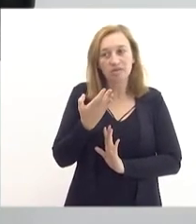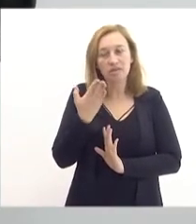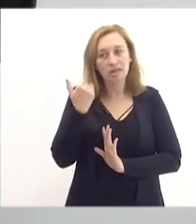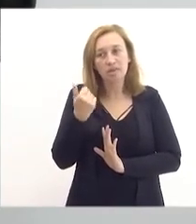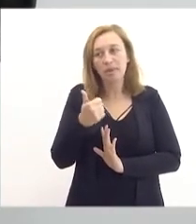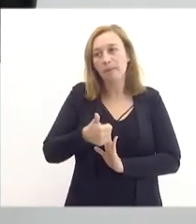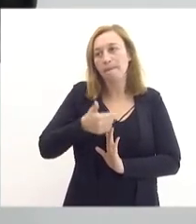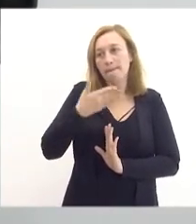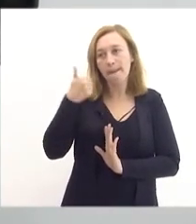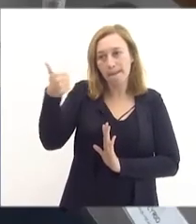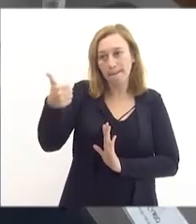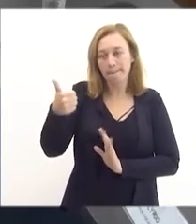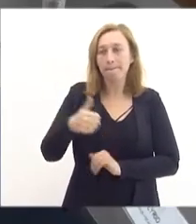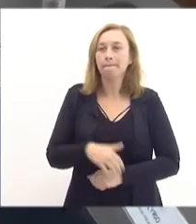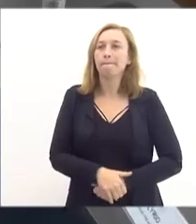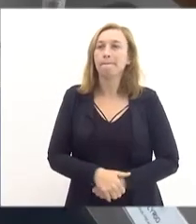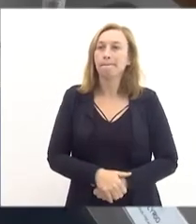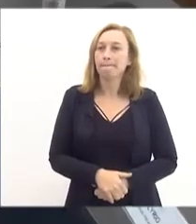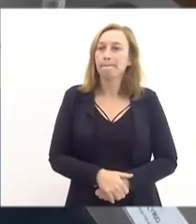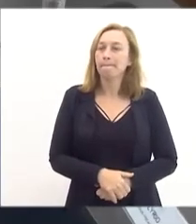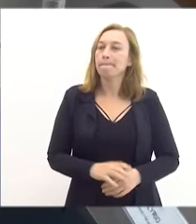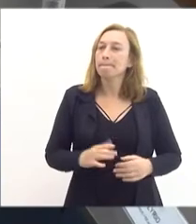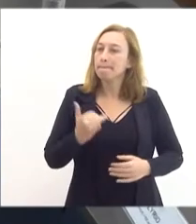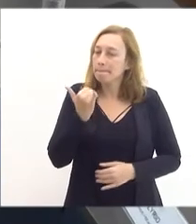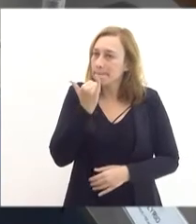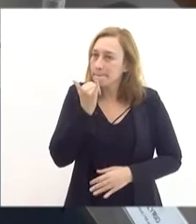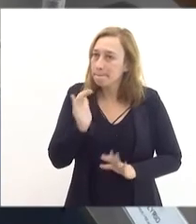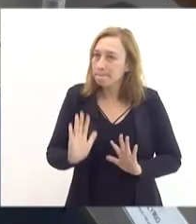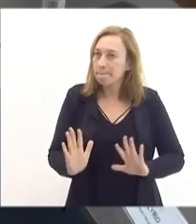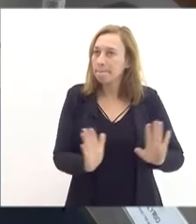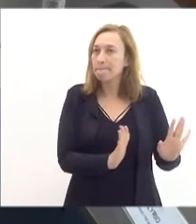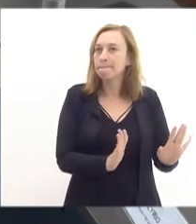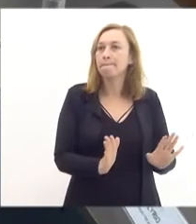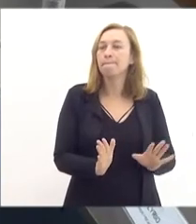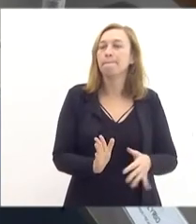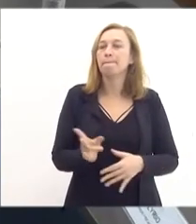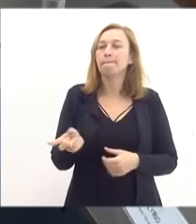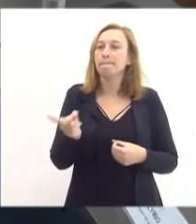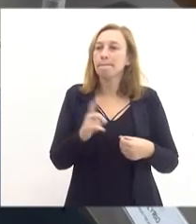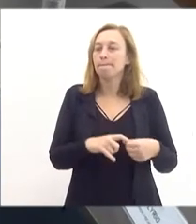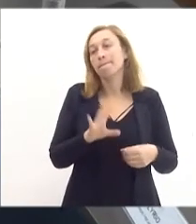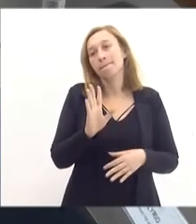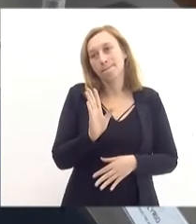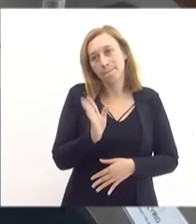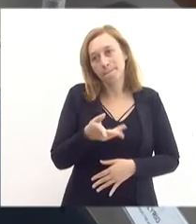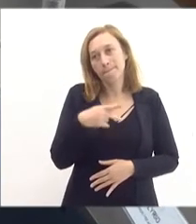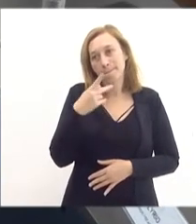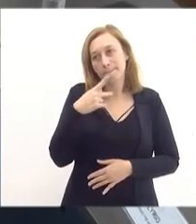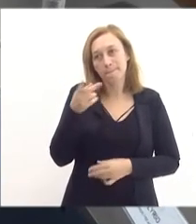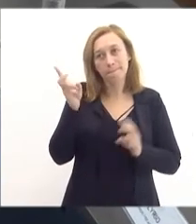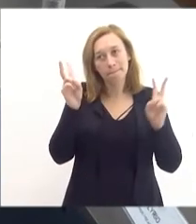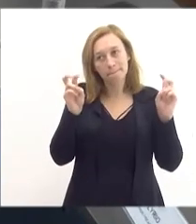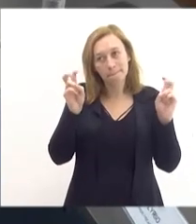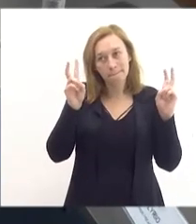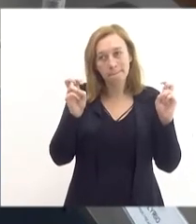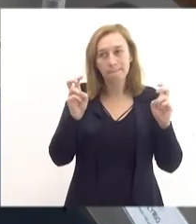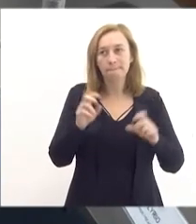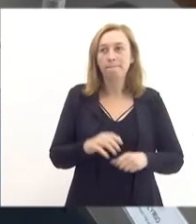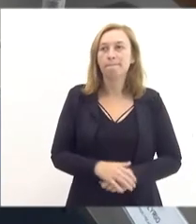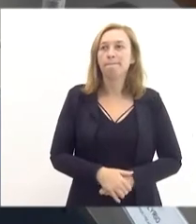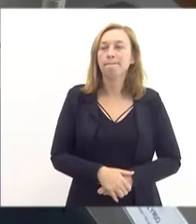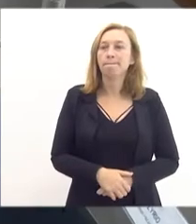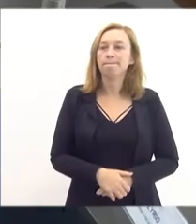Por favor, Nelson. Se me perdoe, só para recordar, né, já que tocou no assunto, deu um